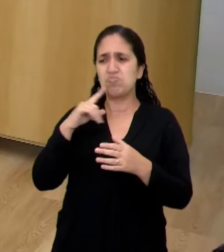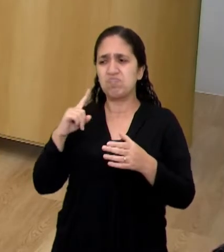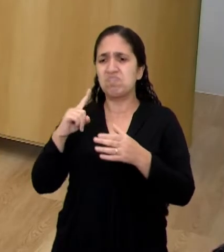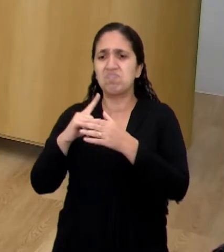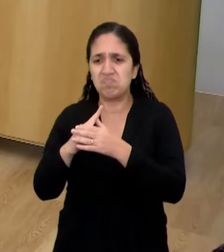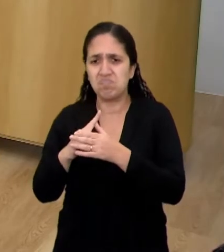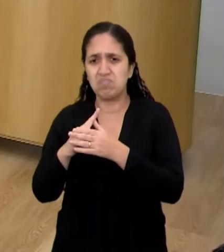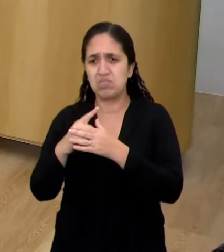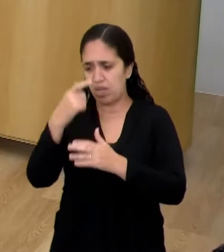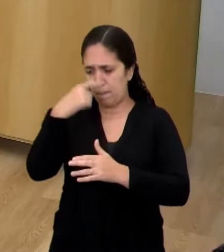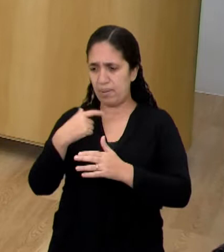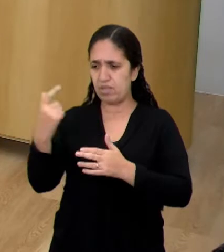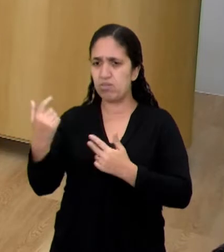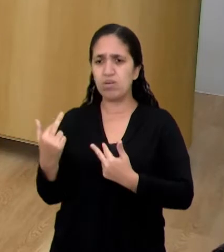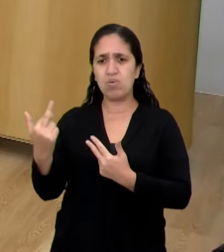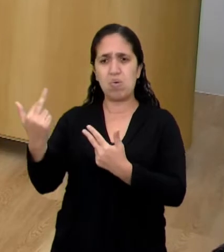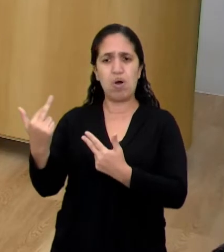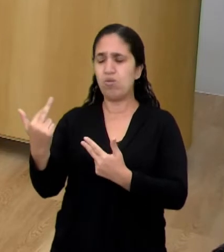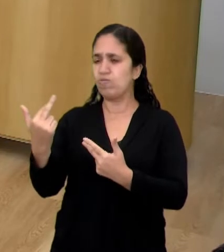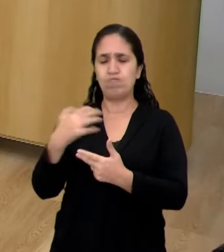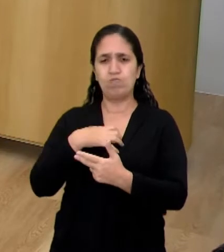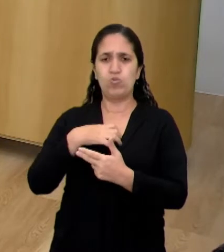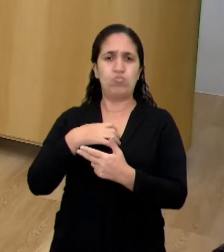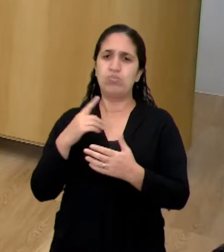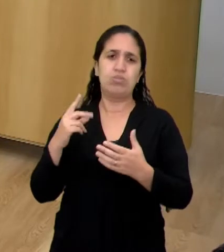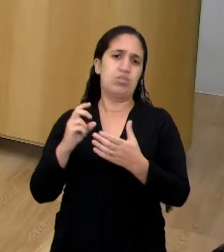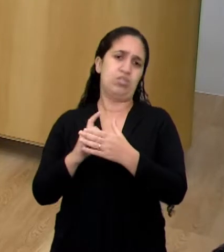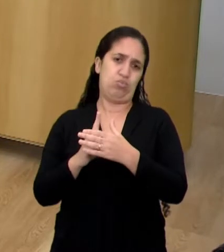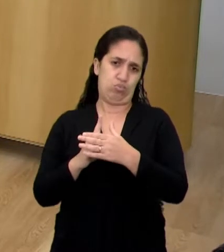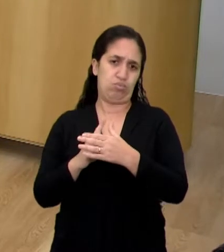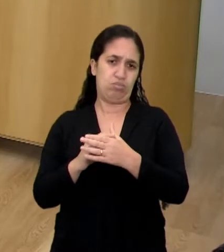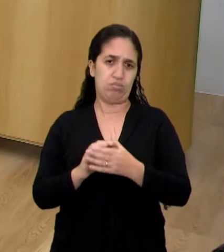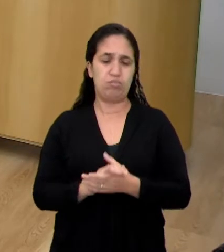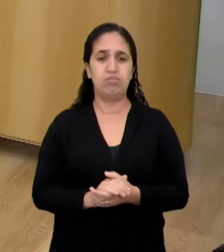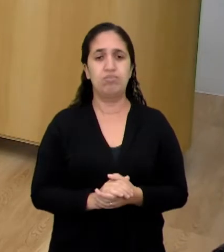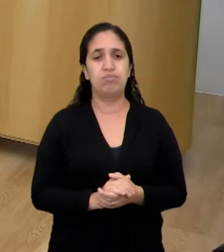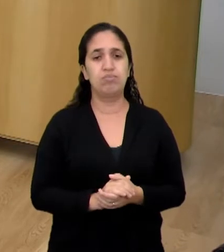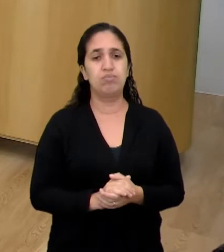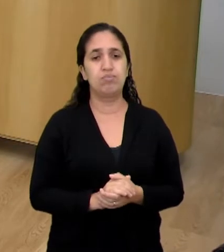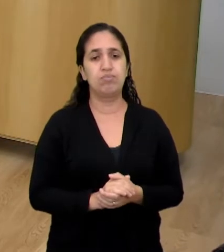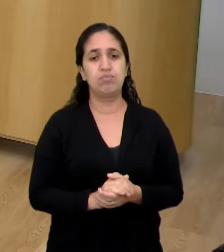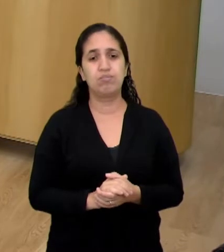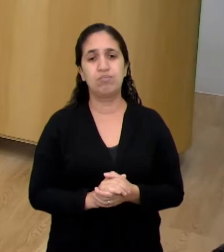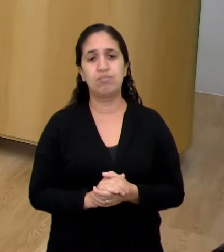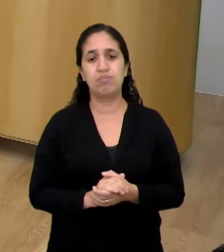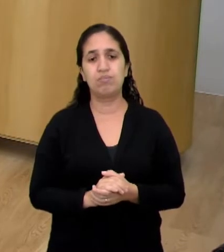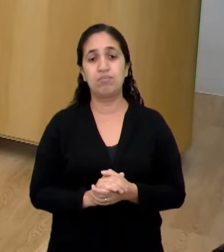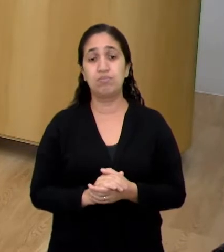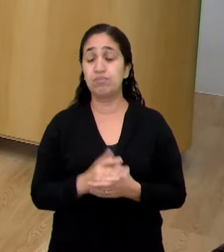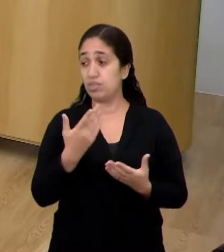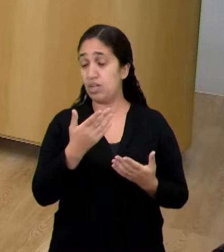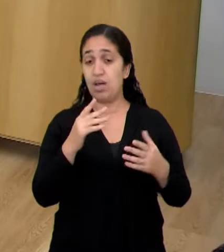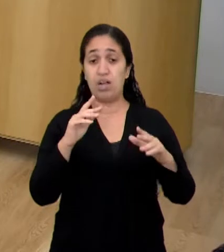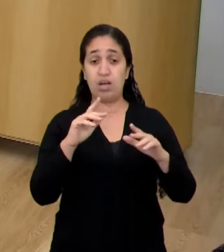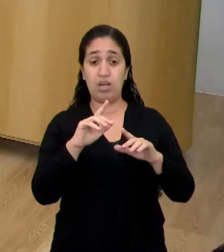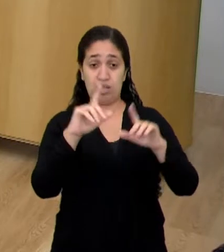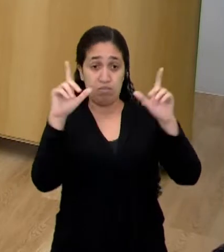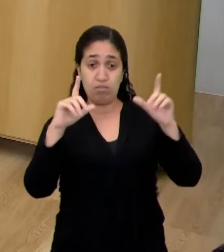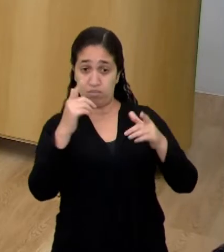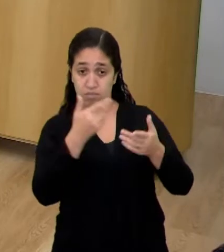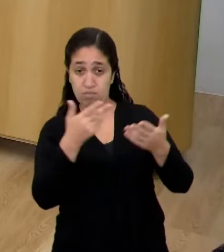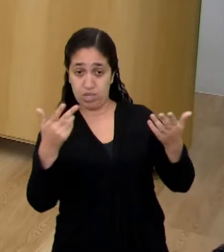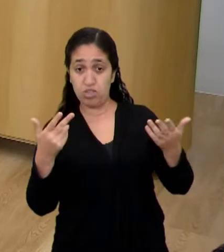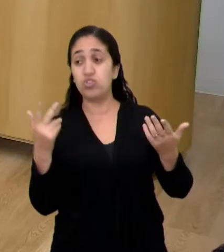pessoas como eu ali, né? Que é essa questão da representatividade. E você, sim? Na mídia, especificamente, é